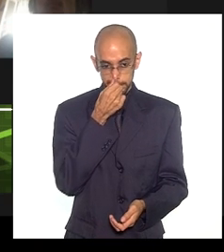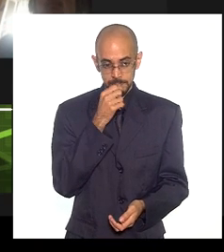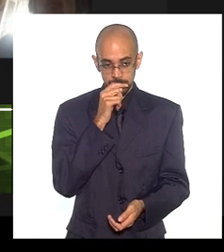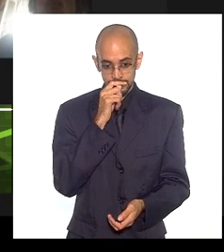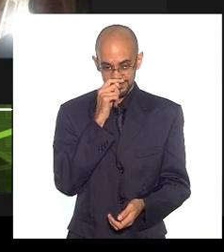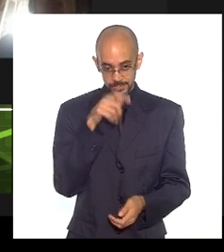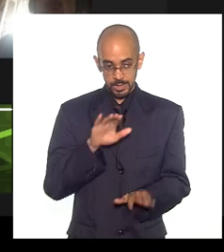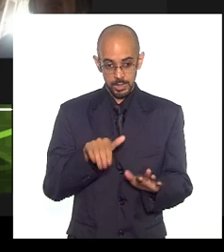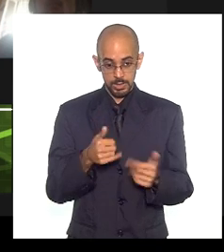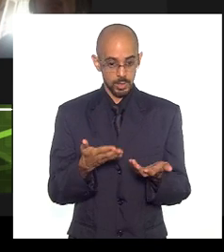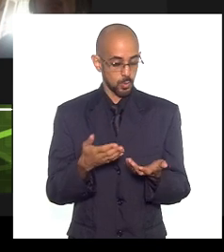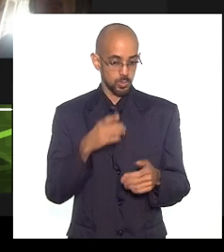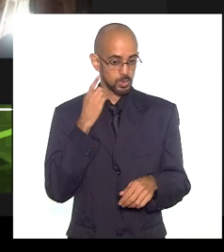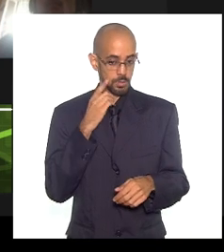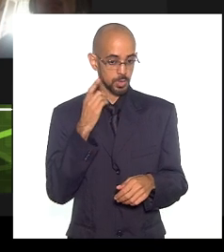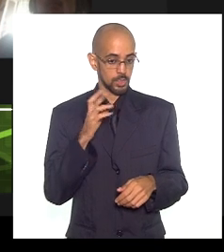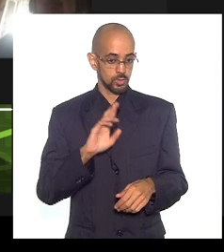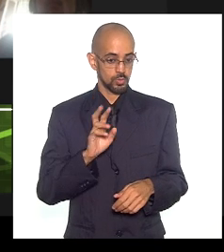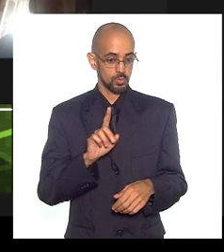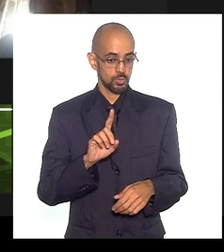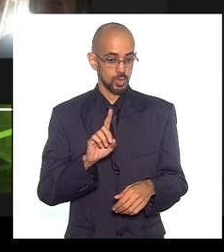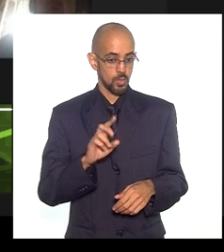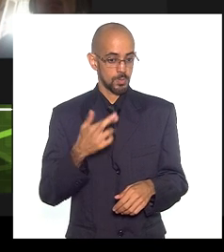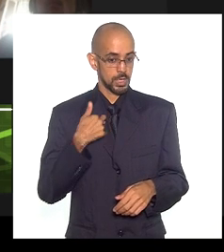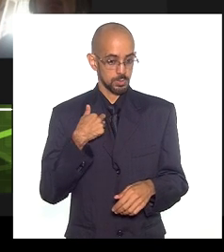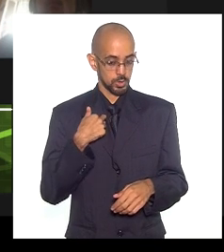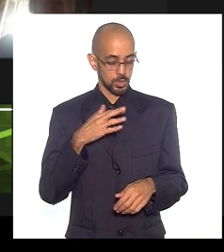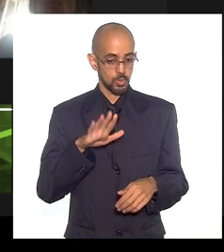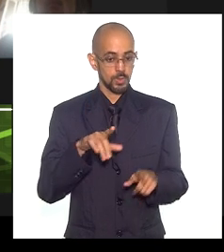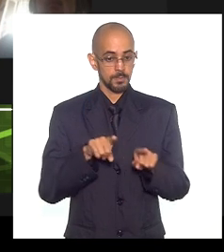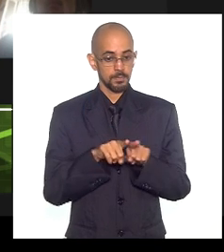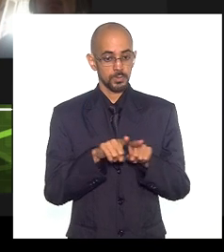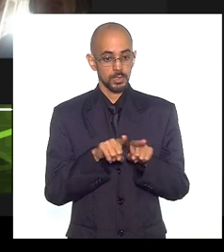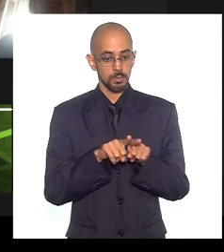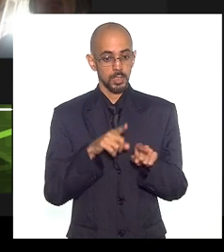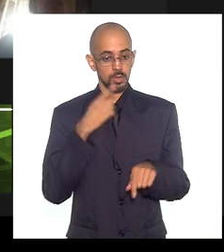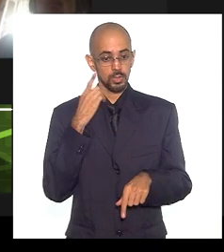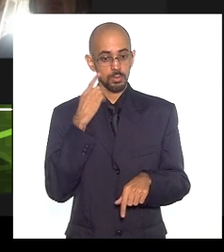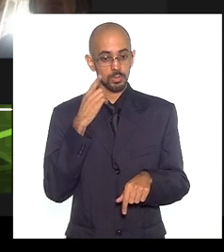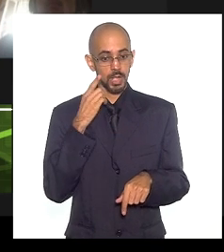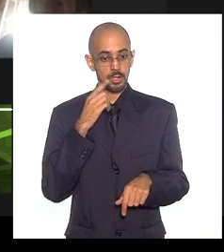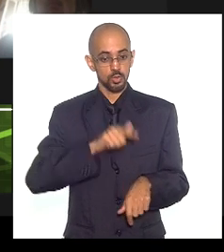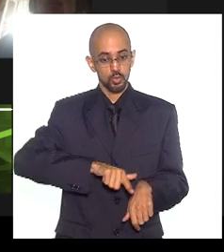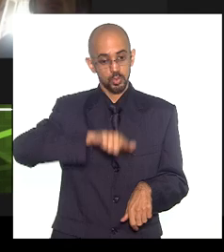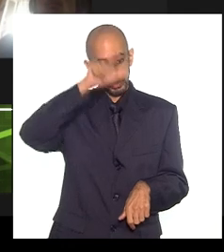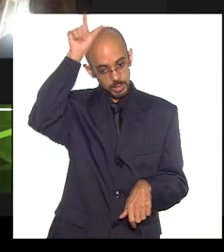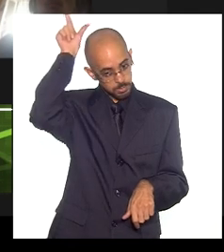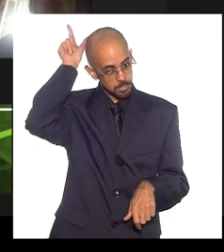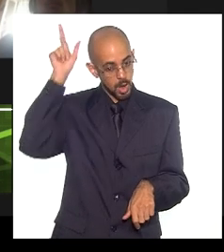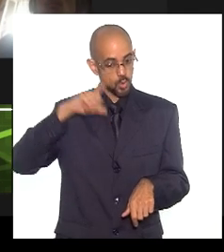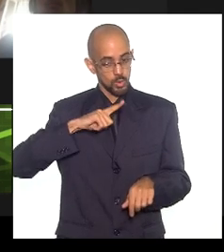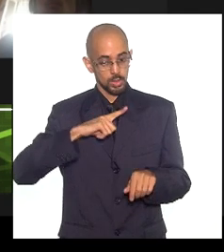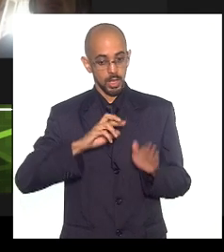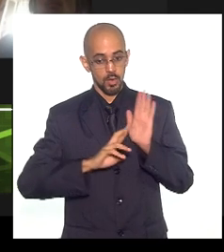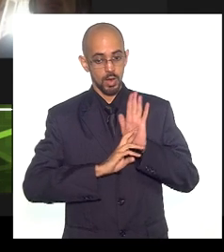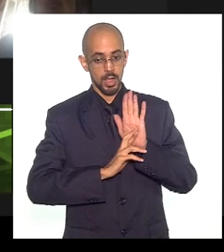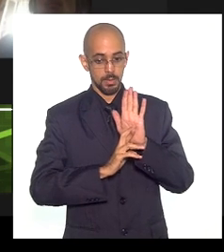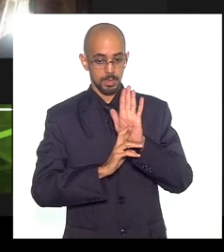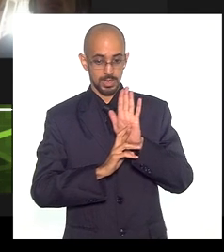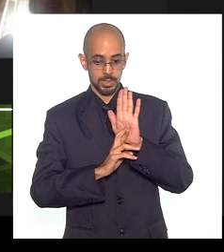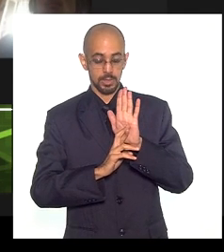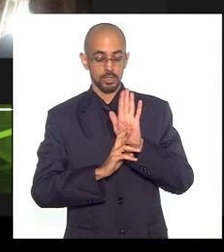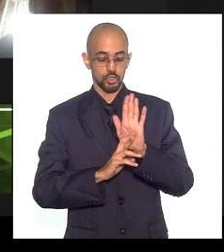Bom, eu também registro a presença do mandato do deputado Luiz Paulo, aqui presente na audiência, a sua